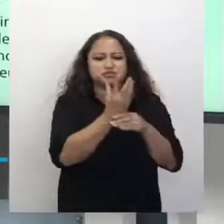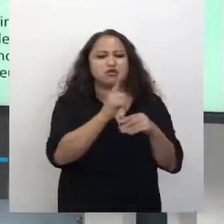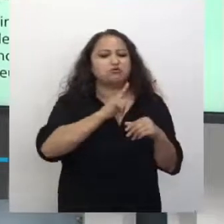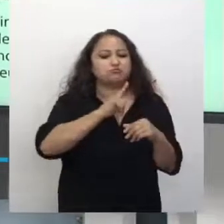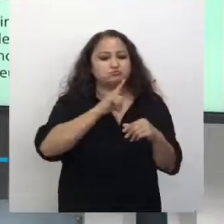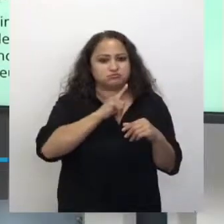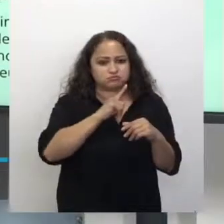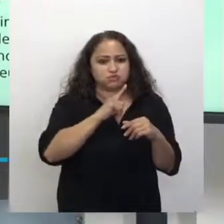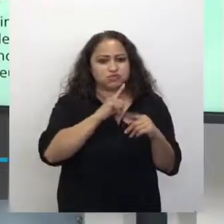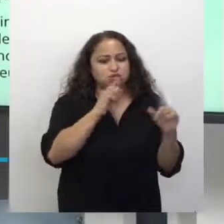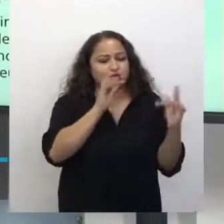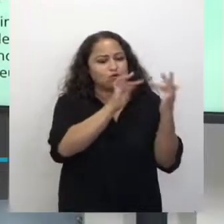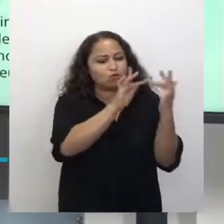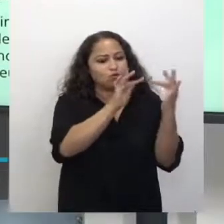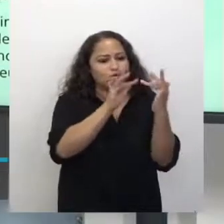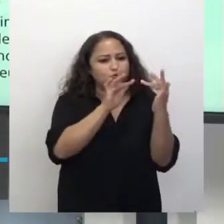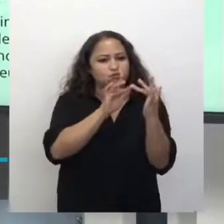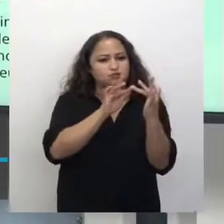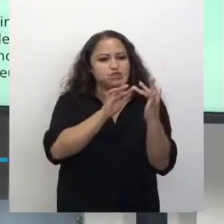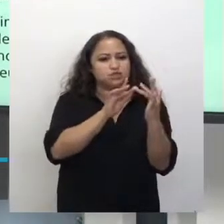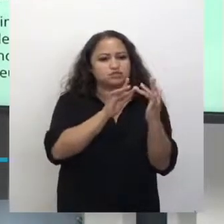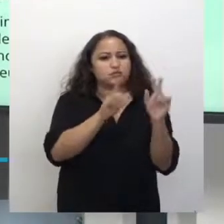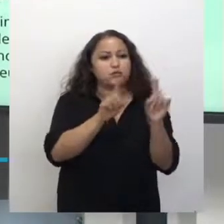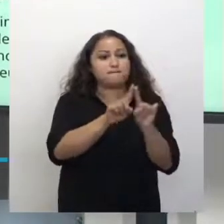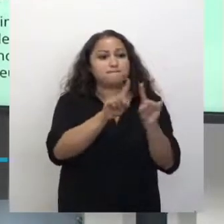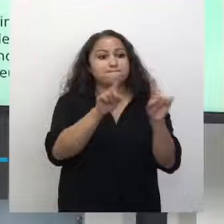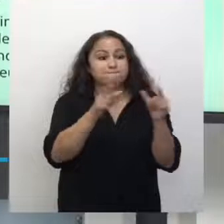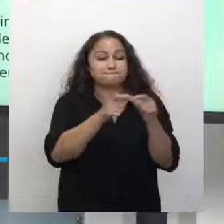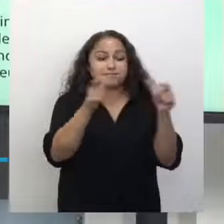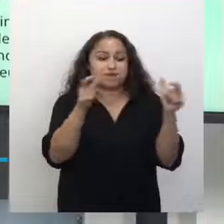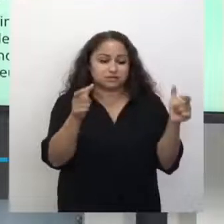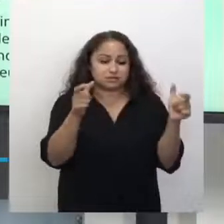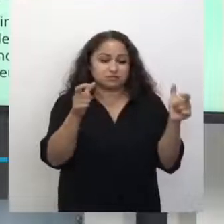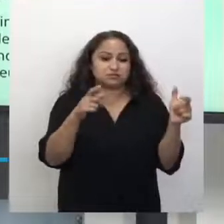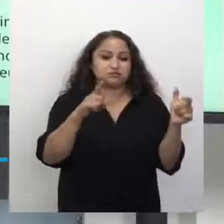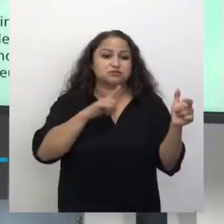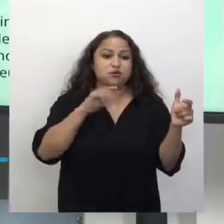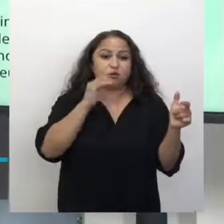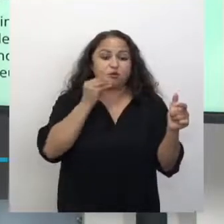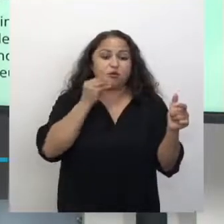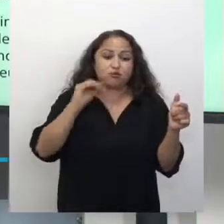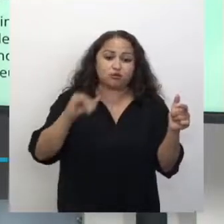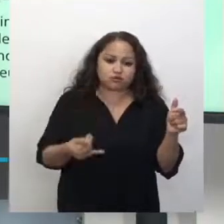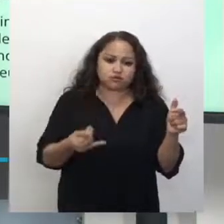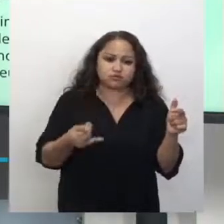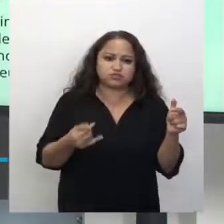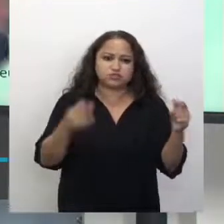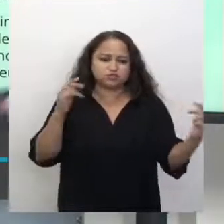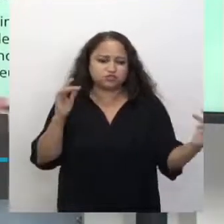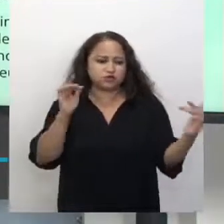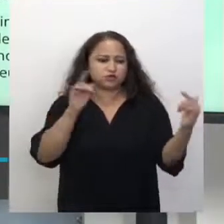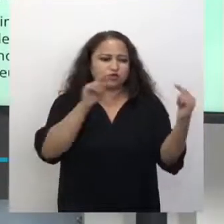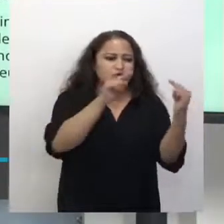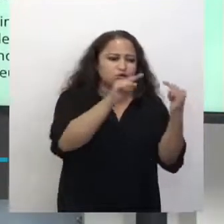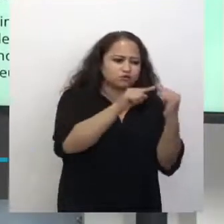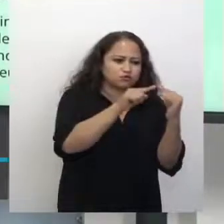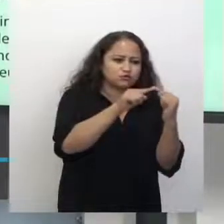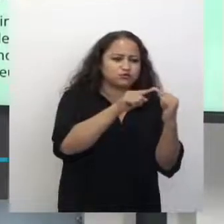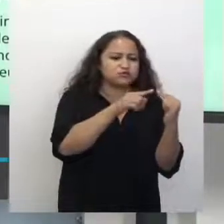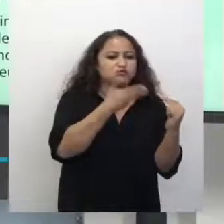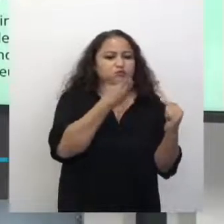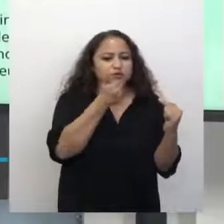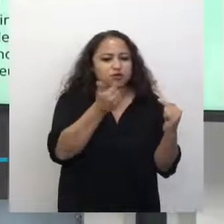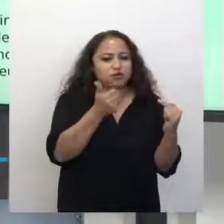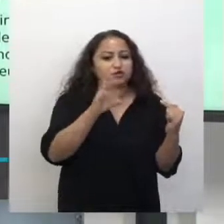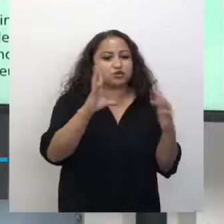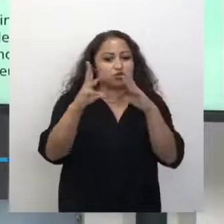maior com esses artistas. Então, são oportunidades incríveis que a gente tem, né, de estar ali em contato mais direto com quem produziu todas aquelas belezas que a